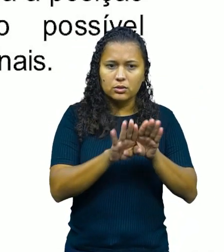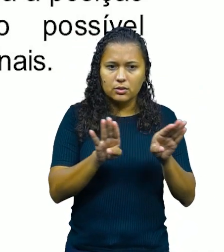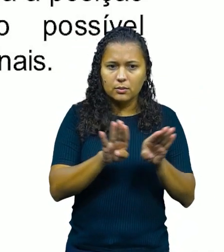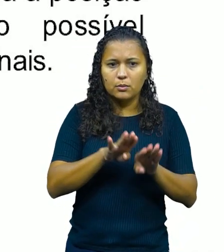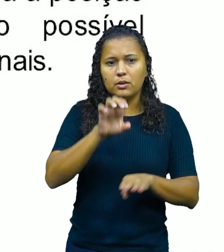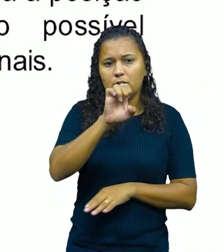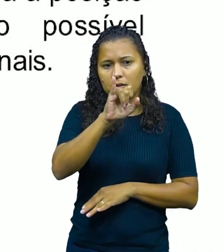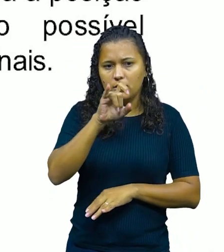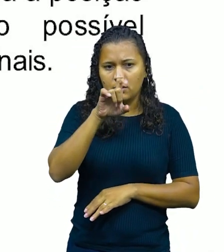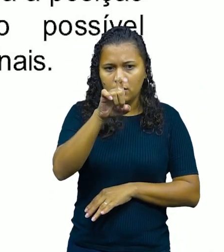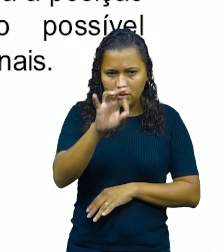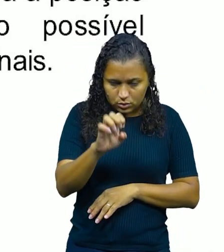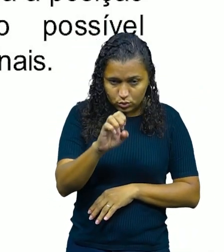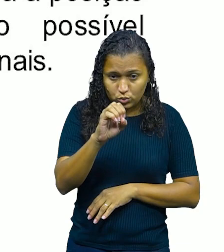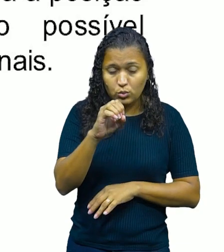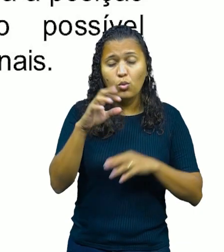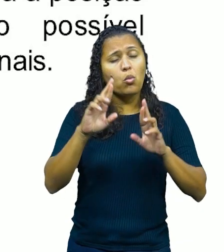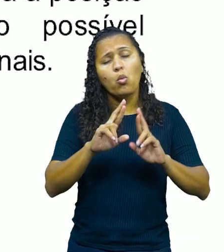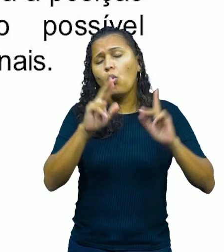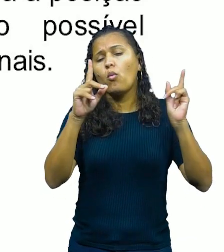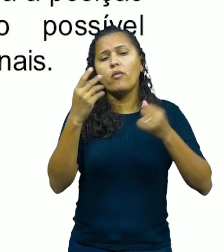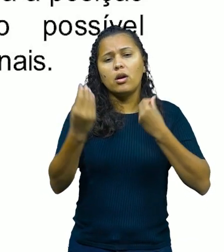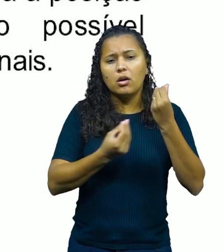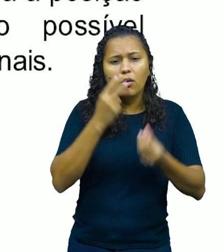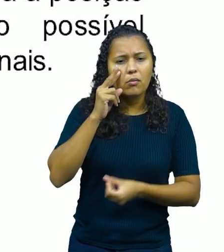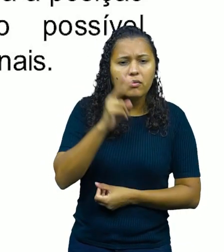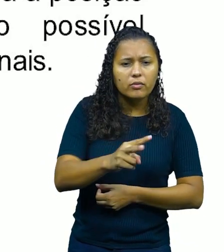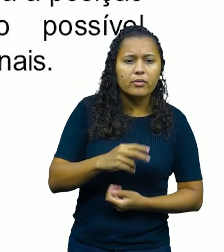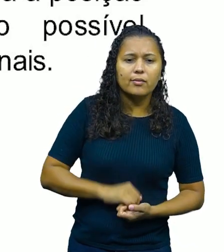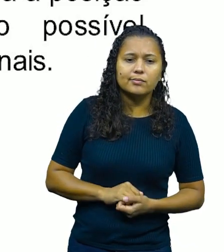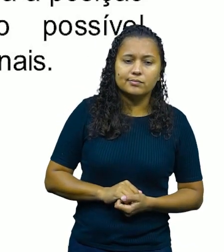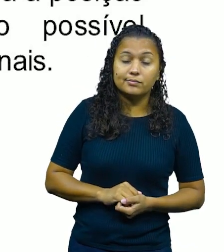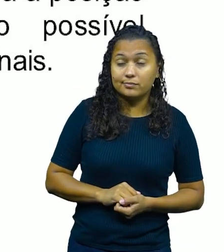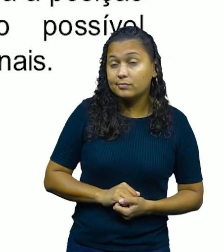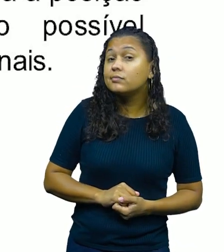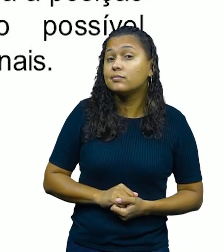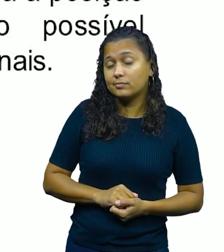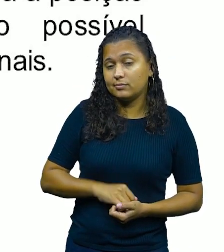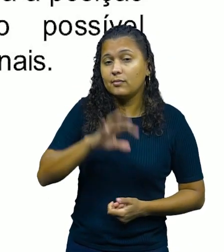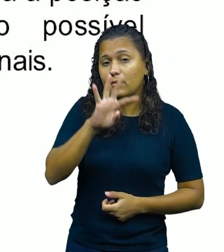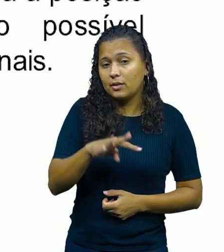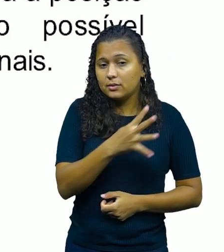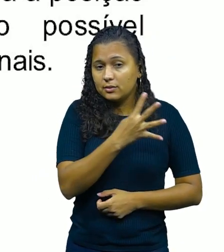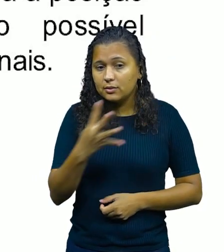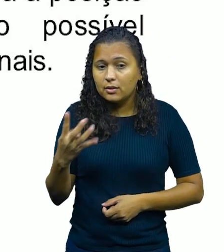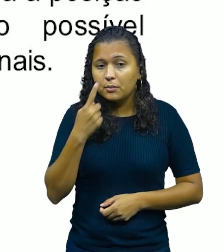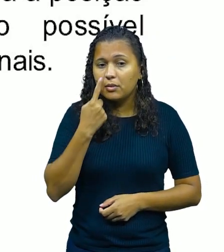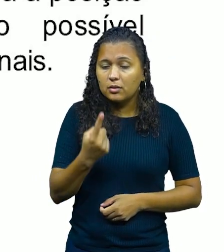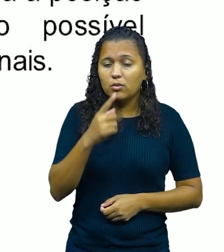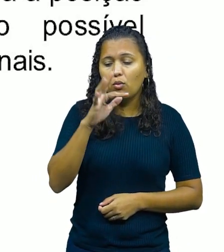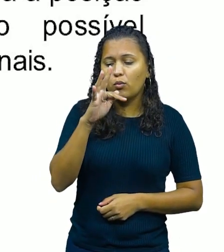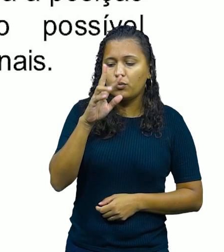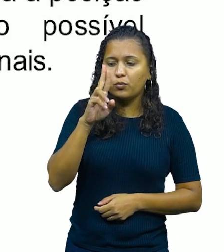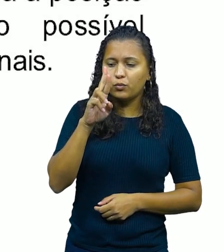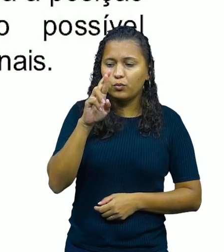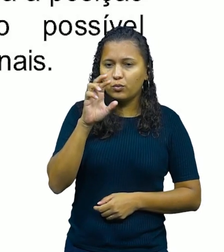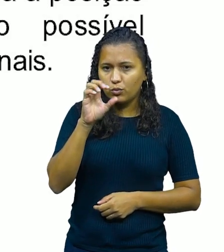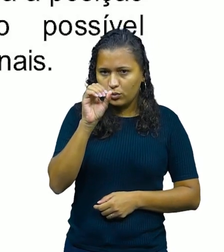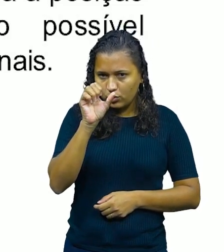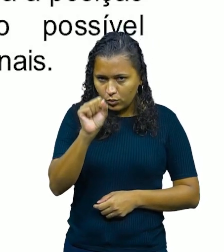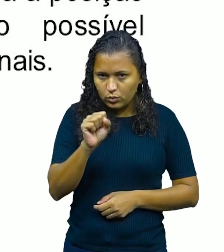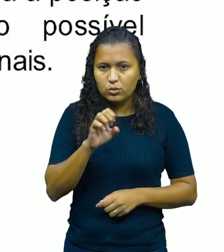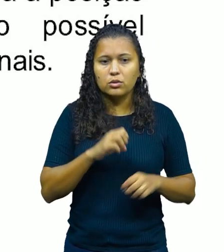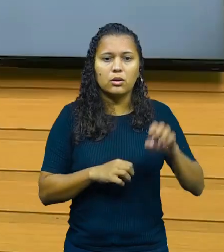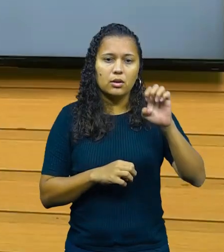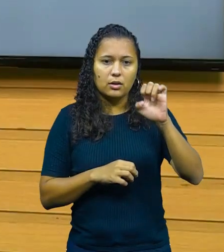eu sei, professor, diferenciar, só olhando essa tabela, o que está tratando de furo e o que está